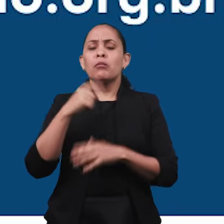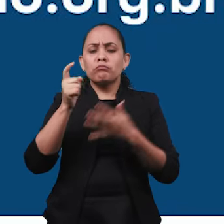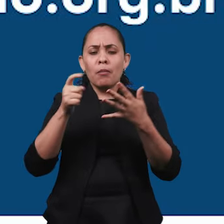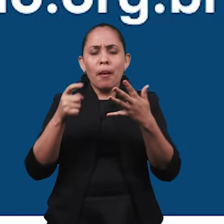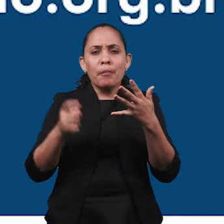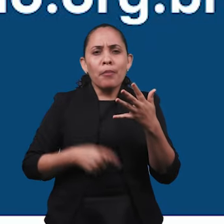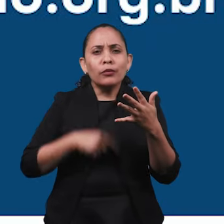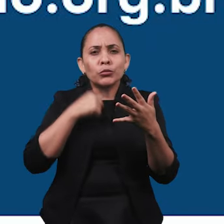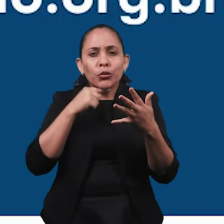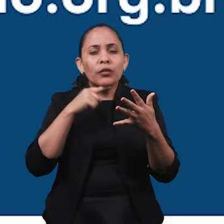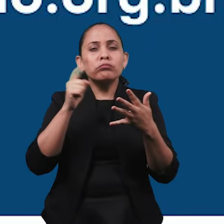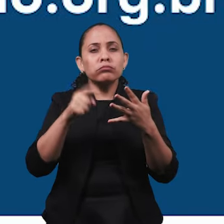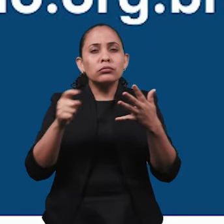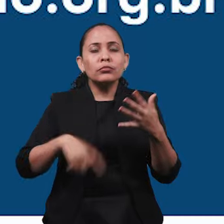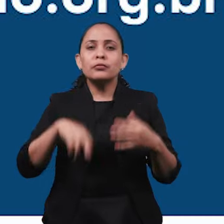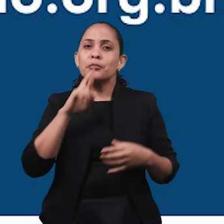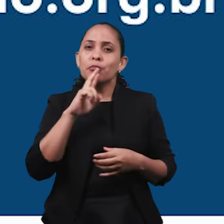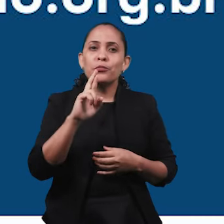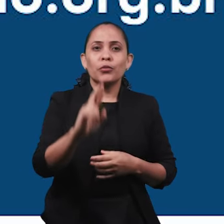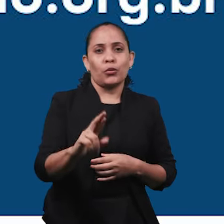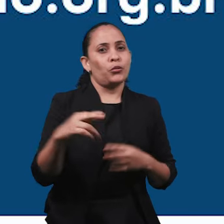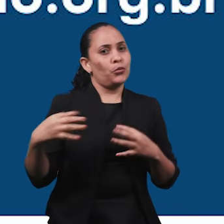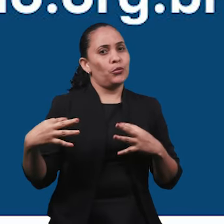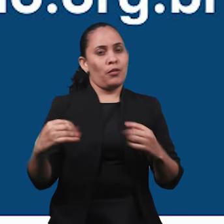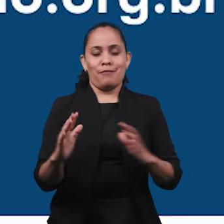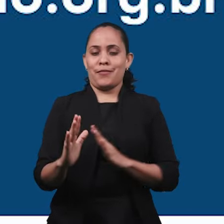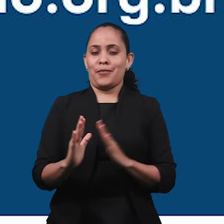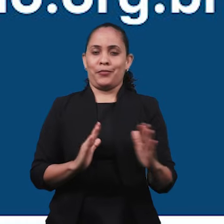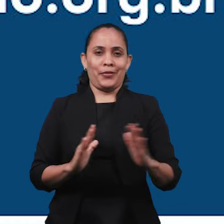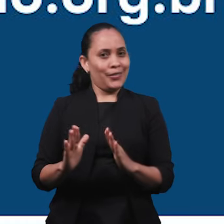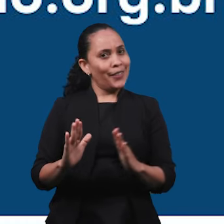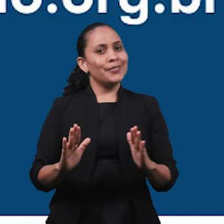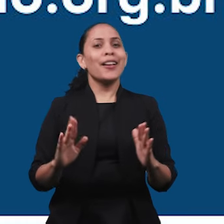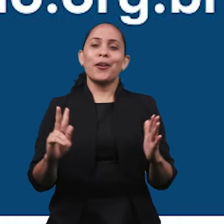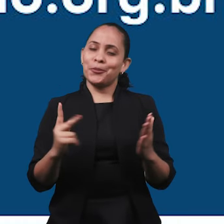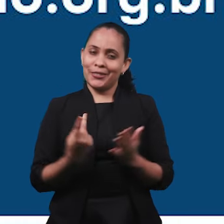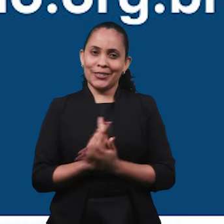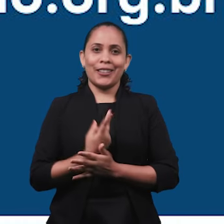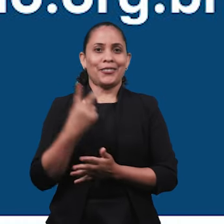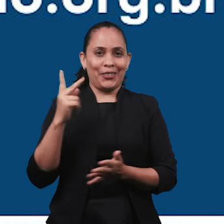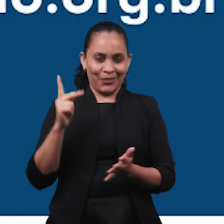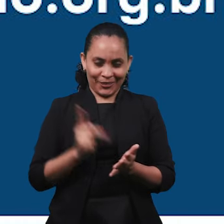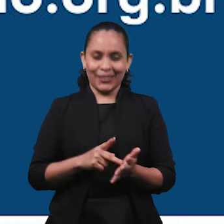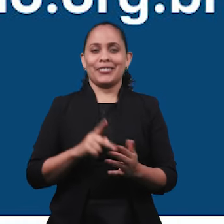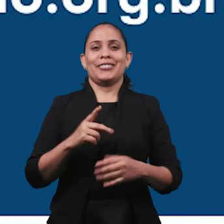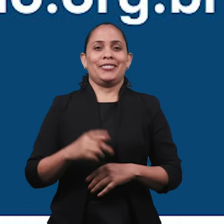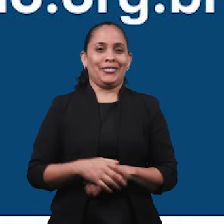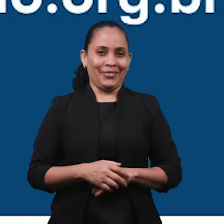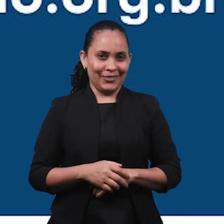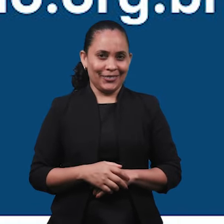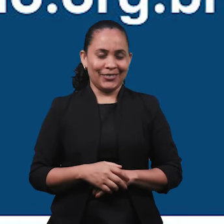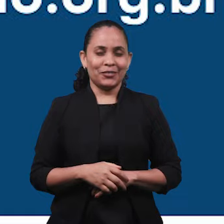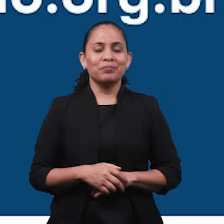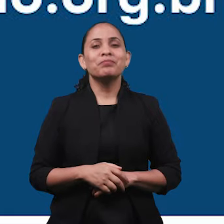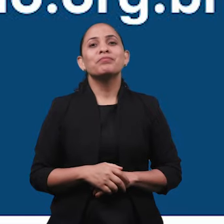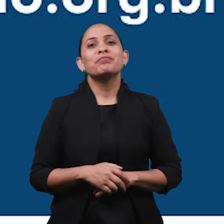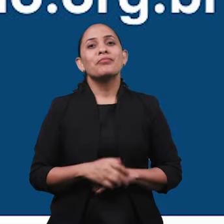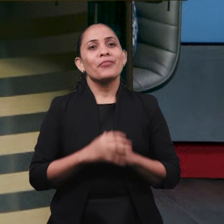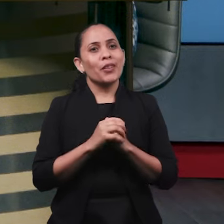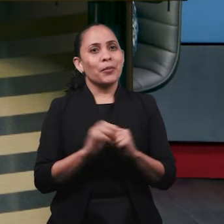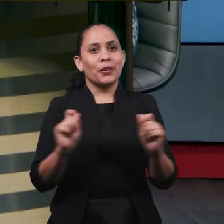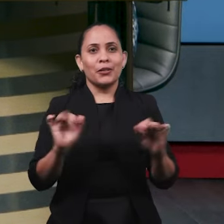tudo, um por um, as necessidades que tiverem, para que a acessibilidade seja completamente uma realidade nas nossas igrejas.